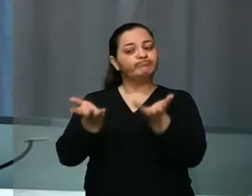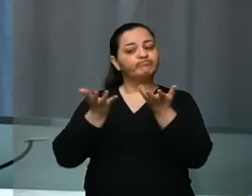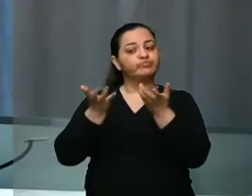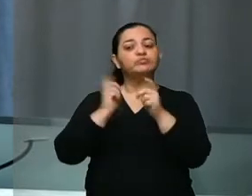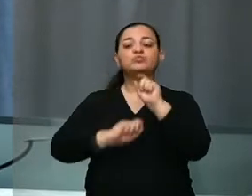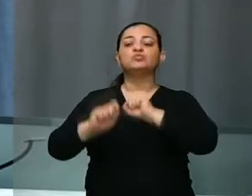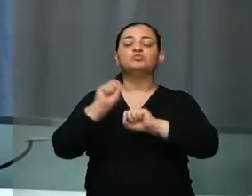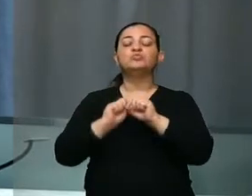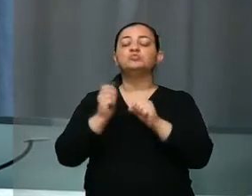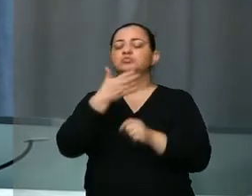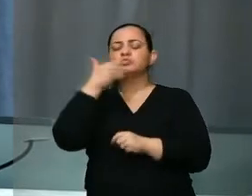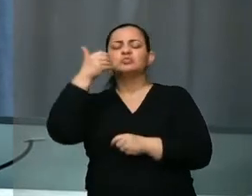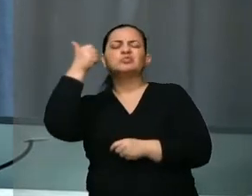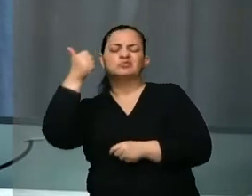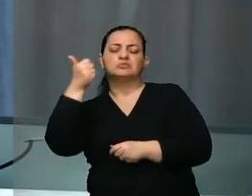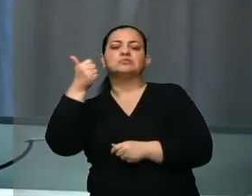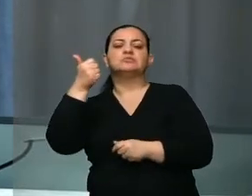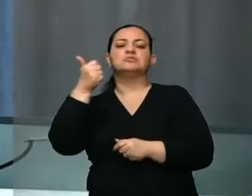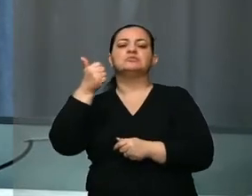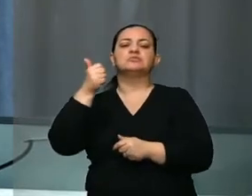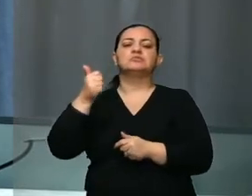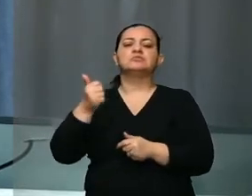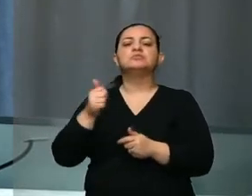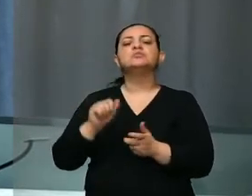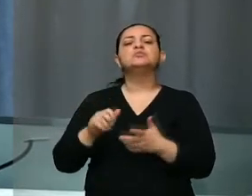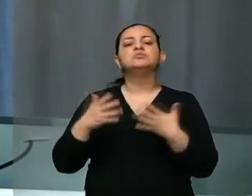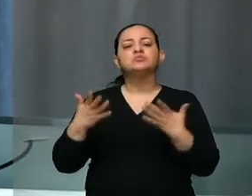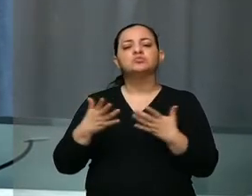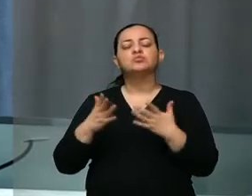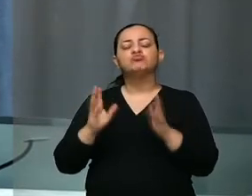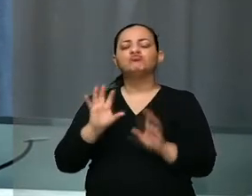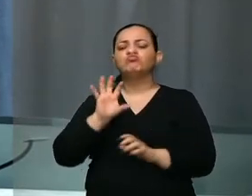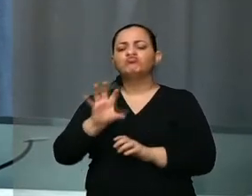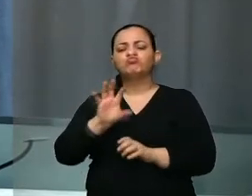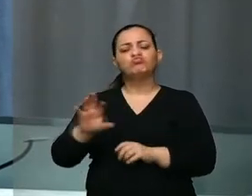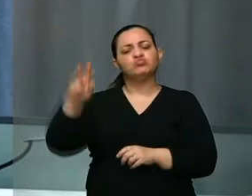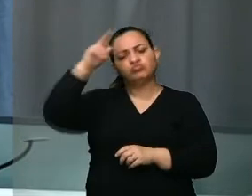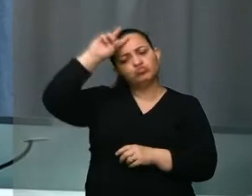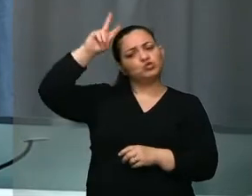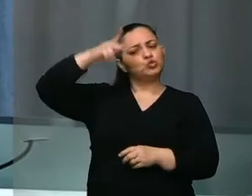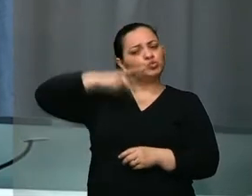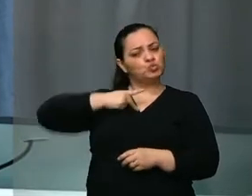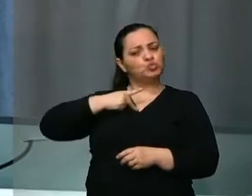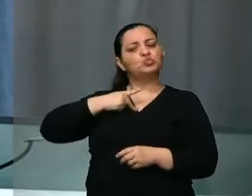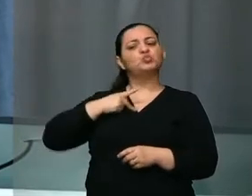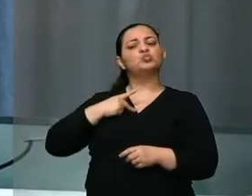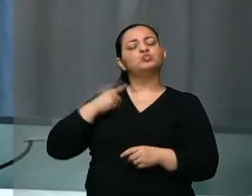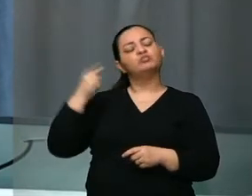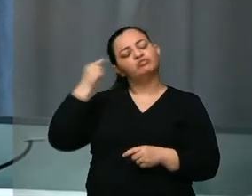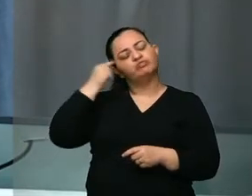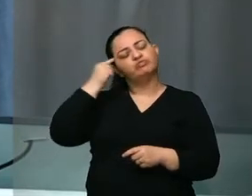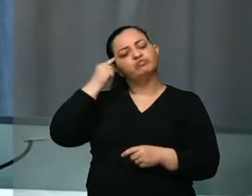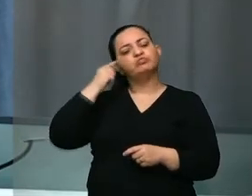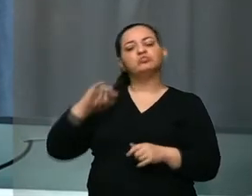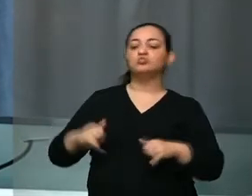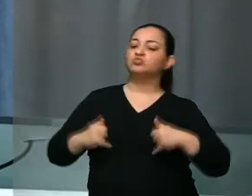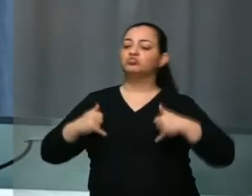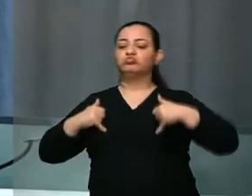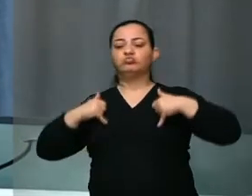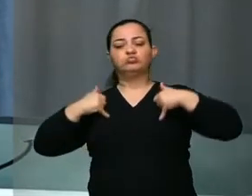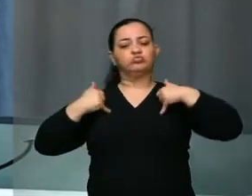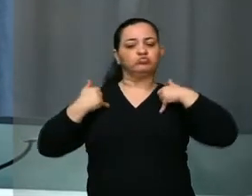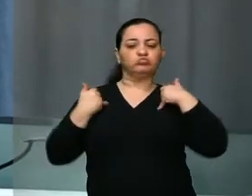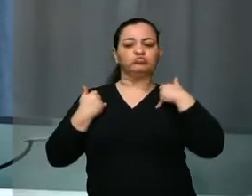com as suas formas de pensar e agir os seus orgulhos